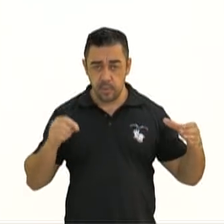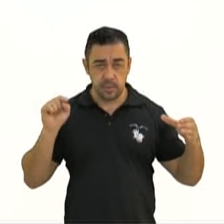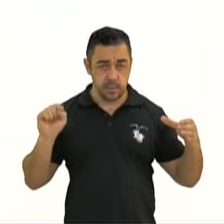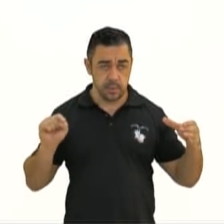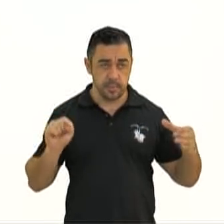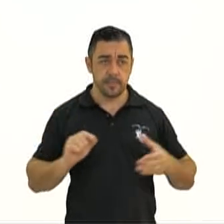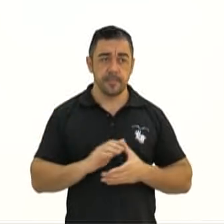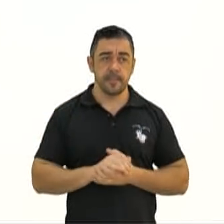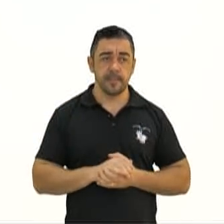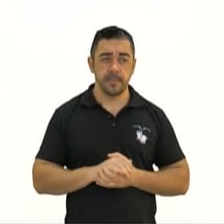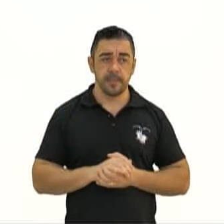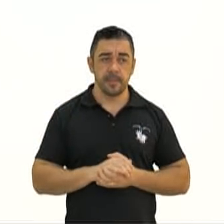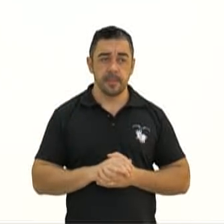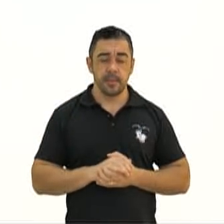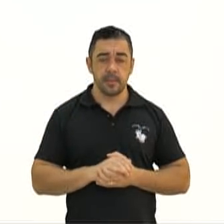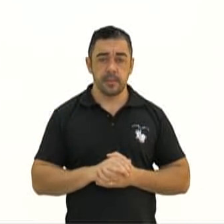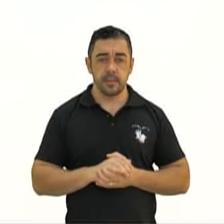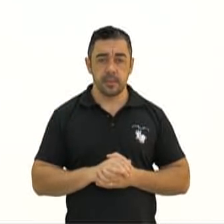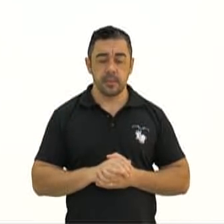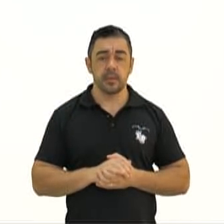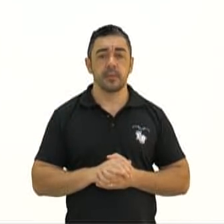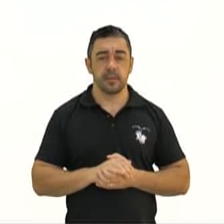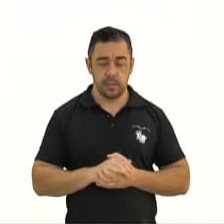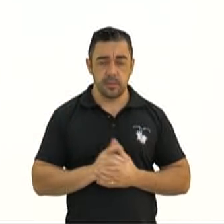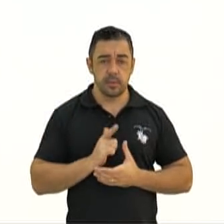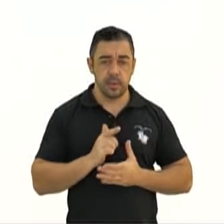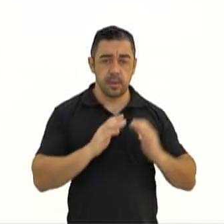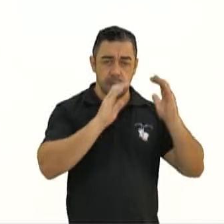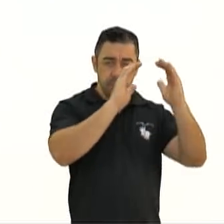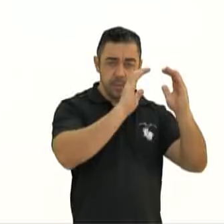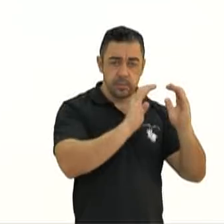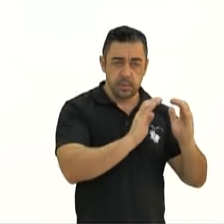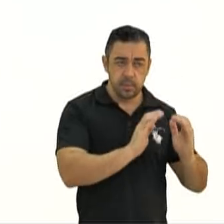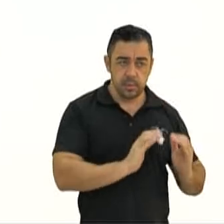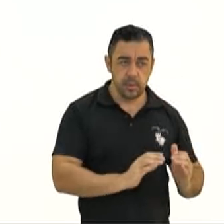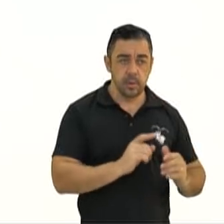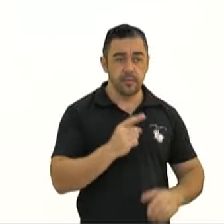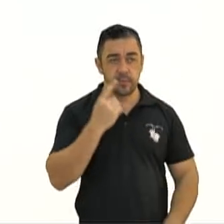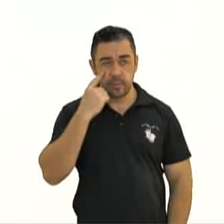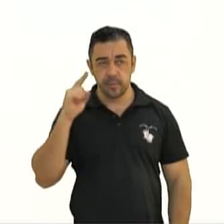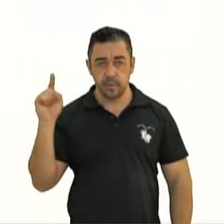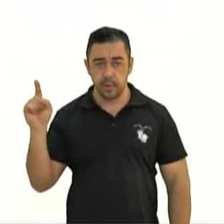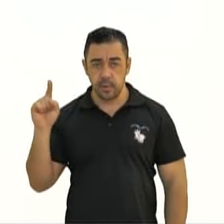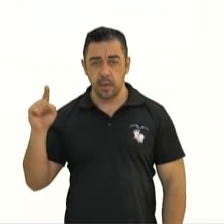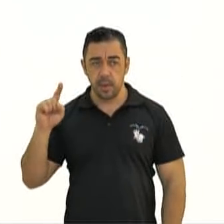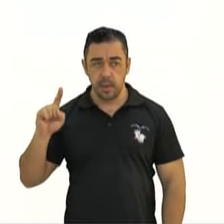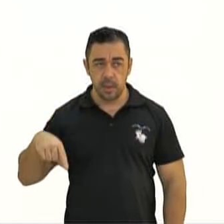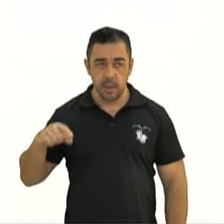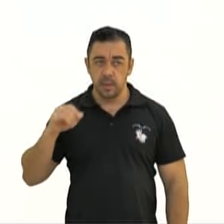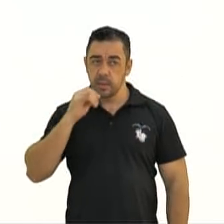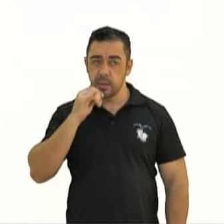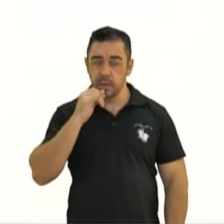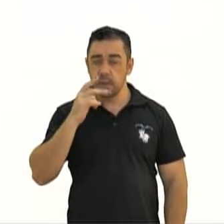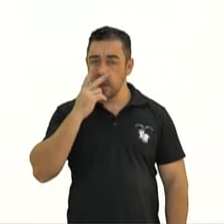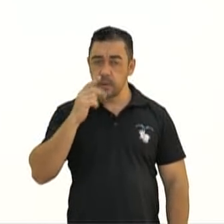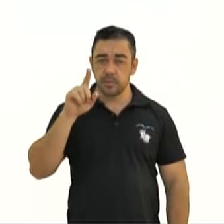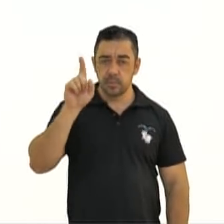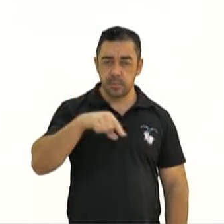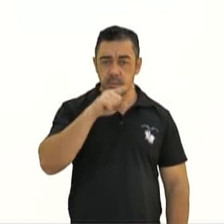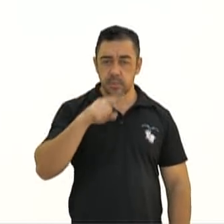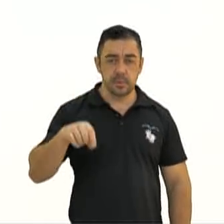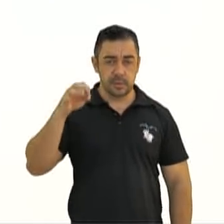cenário. Bom, então aqui vocês vão colocar qual é a questão que você acha que